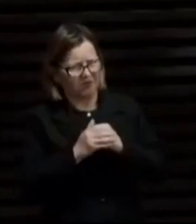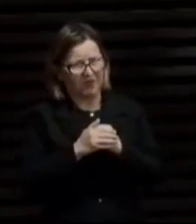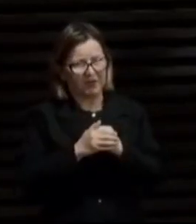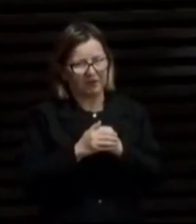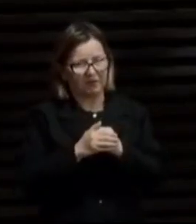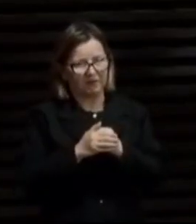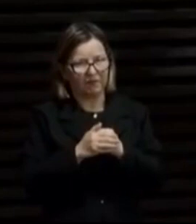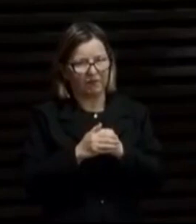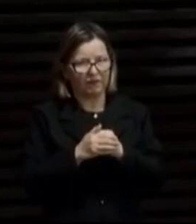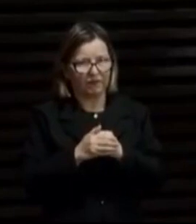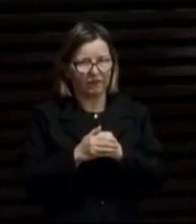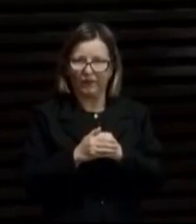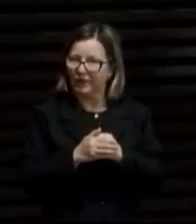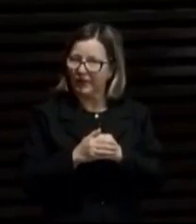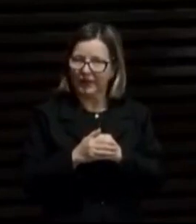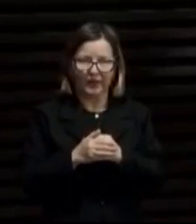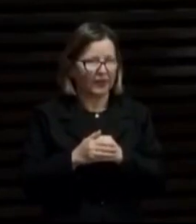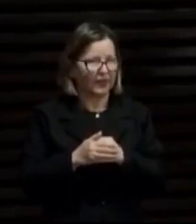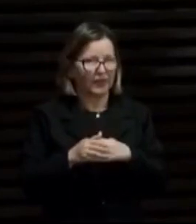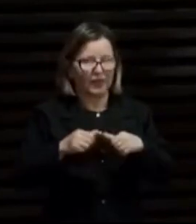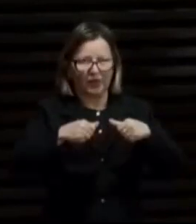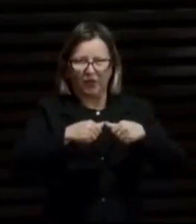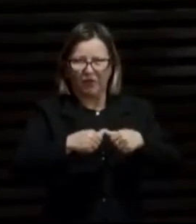Não permaneça indiferente.